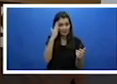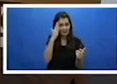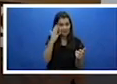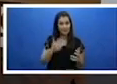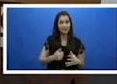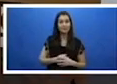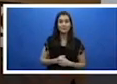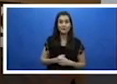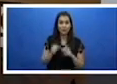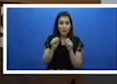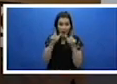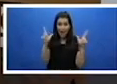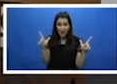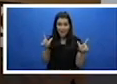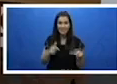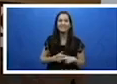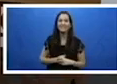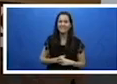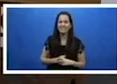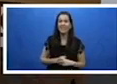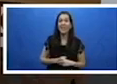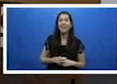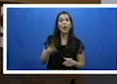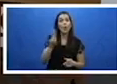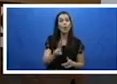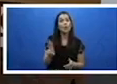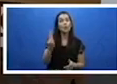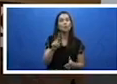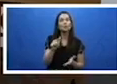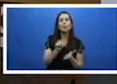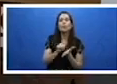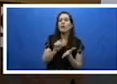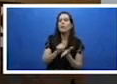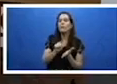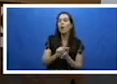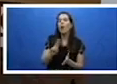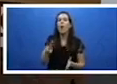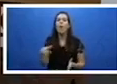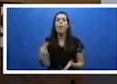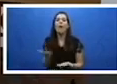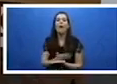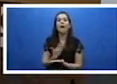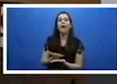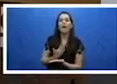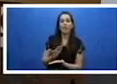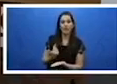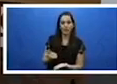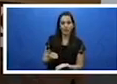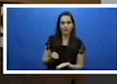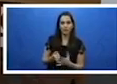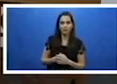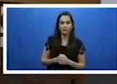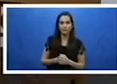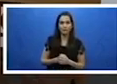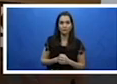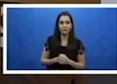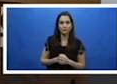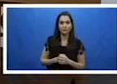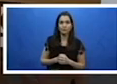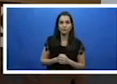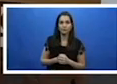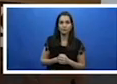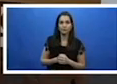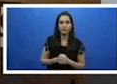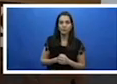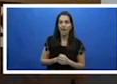Ficou, né? Use uma folha avulsa ou um caderno. Preferencialmente, faça no seu caderninho. tá? Que aí